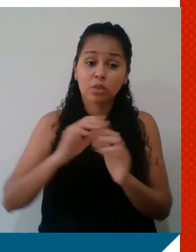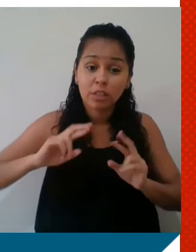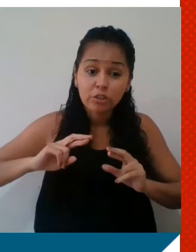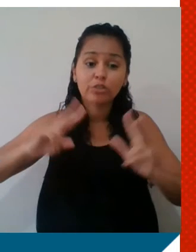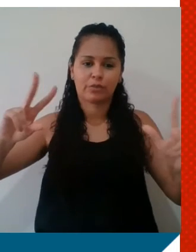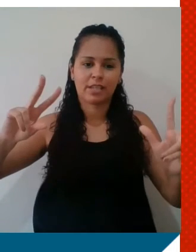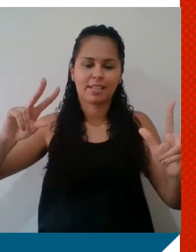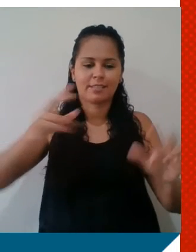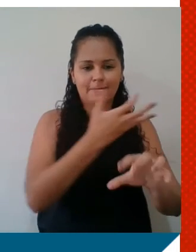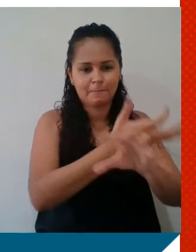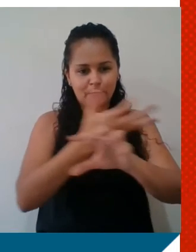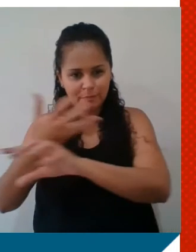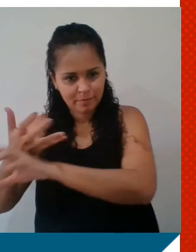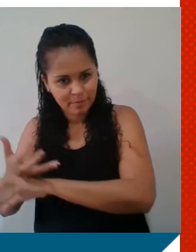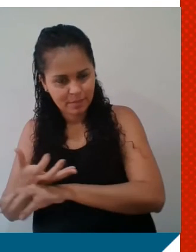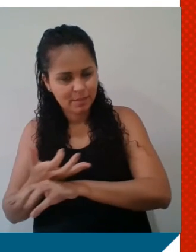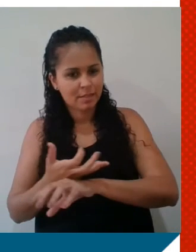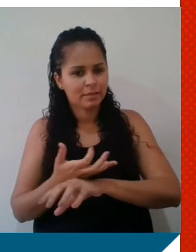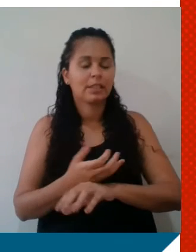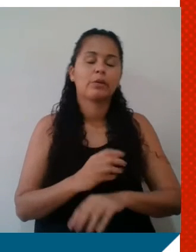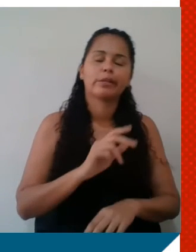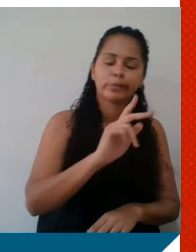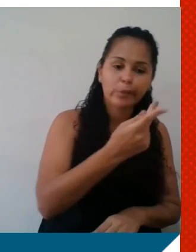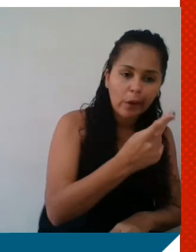Então, uma área do seu cérebro é ativada quando você está estudando história,